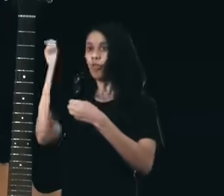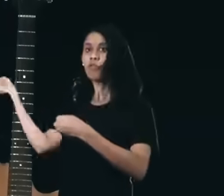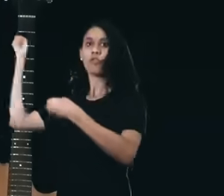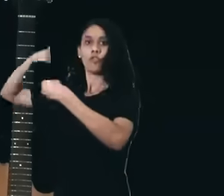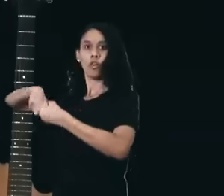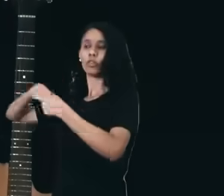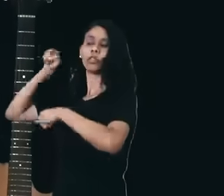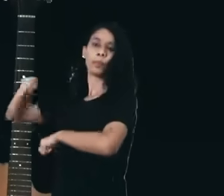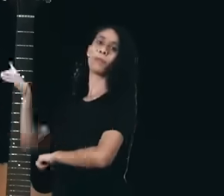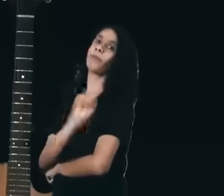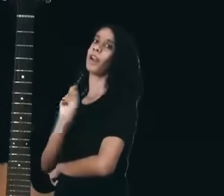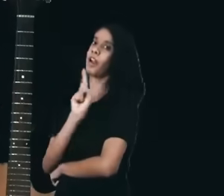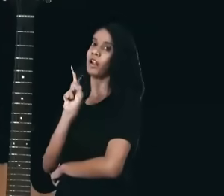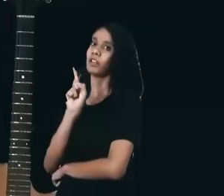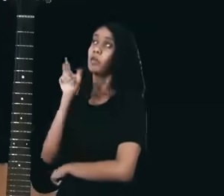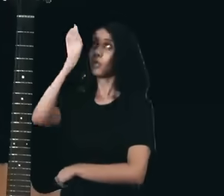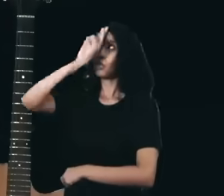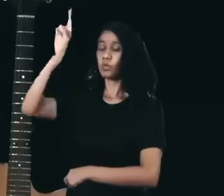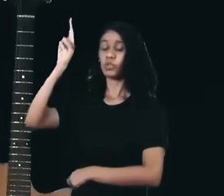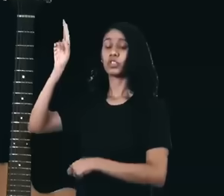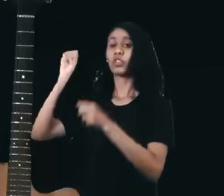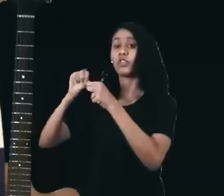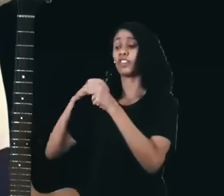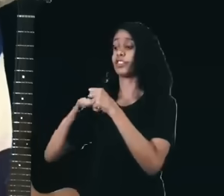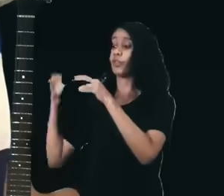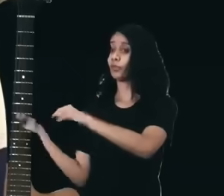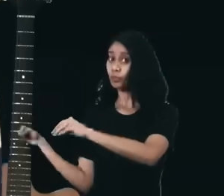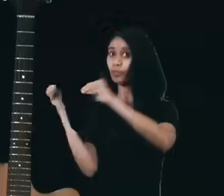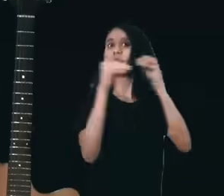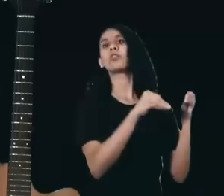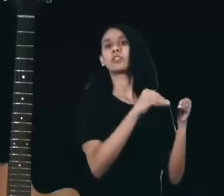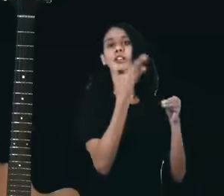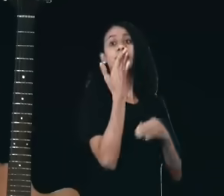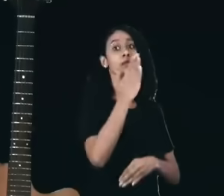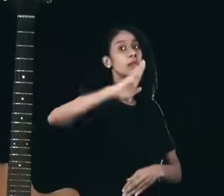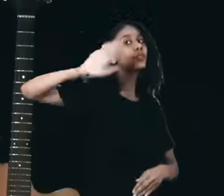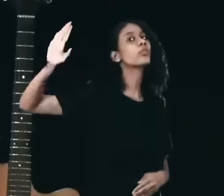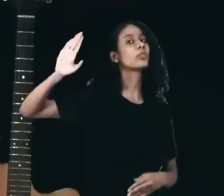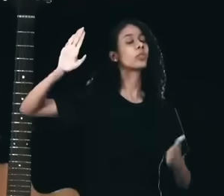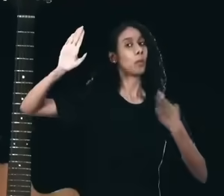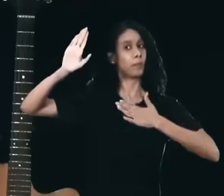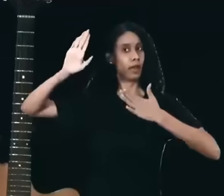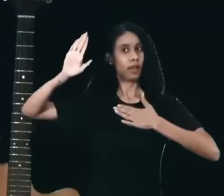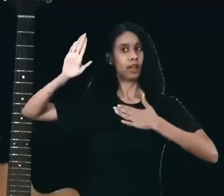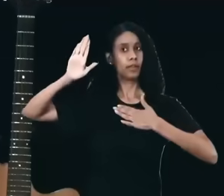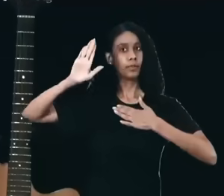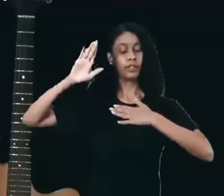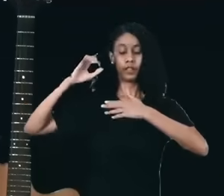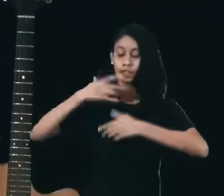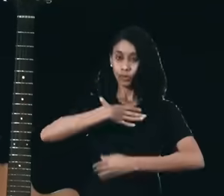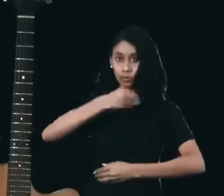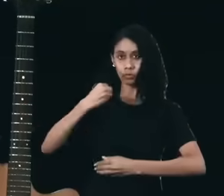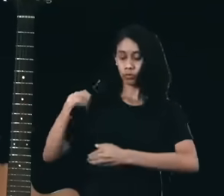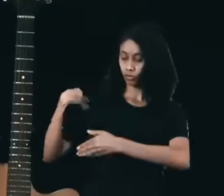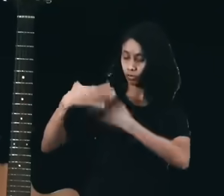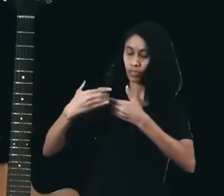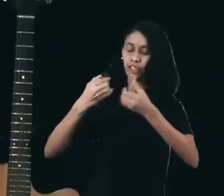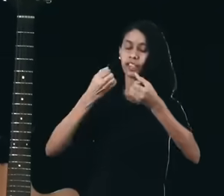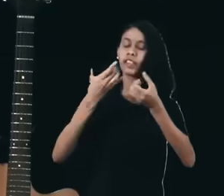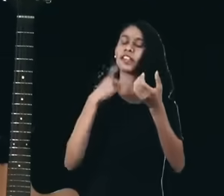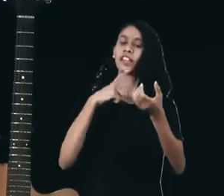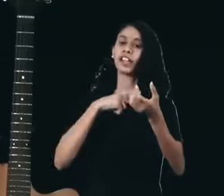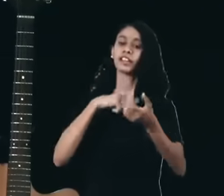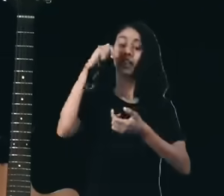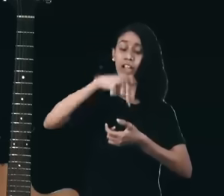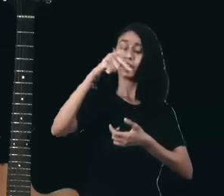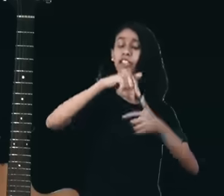tirou da casa do meu pai e da minha terra natal e me prometeu sob juramento que a minha descendência daria essa terra. Ele enviará